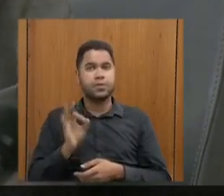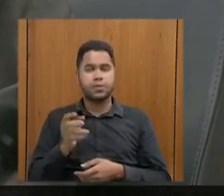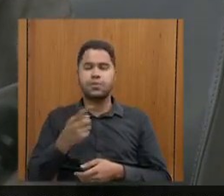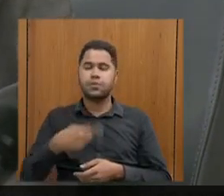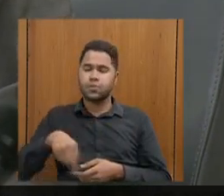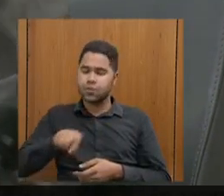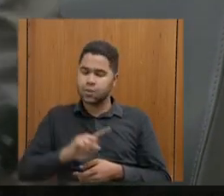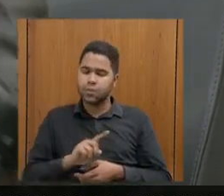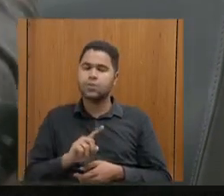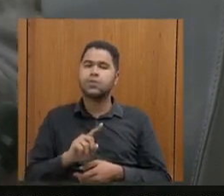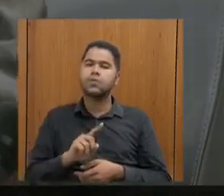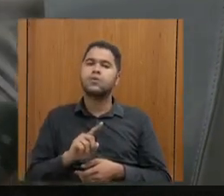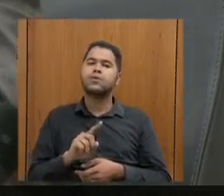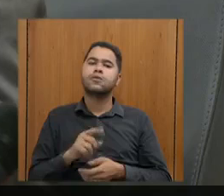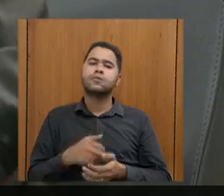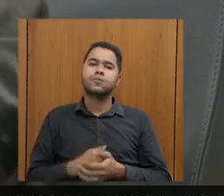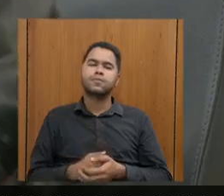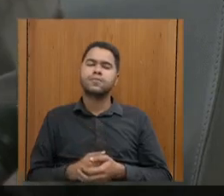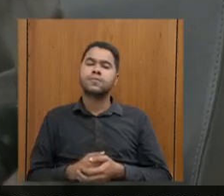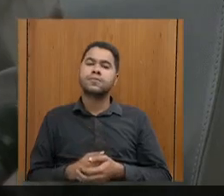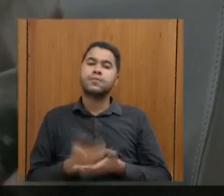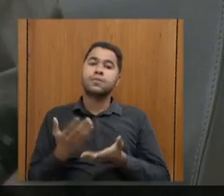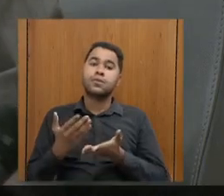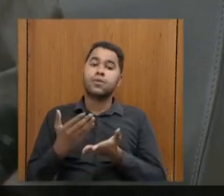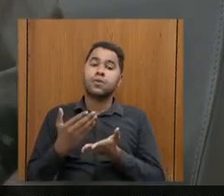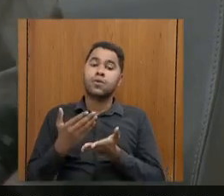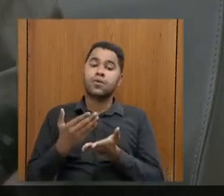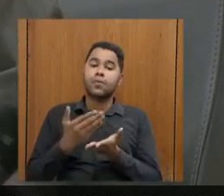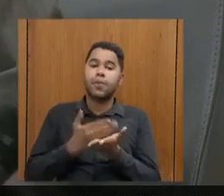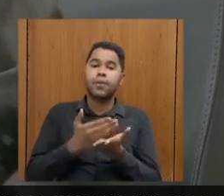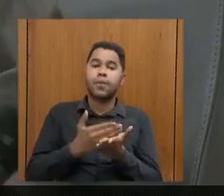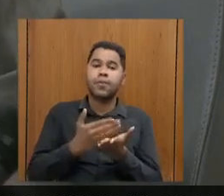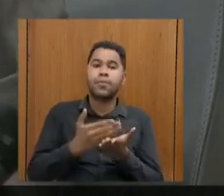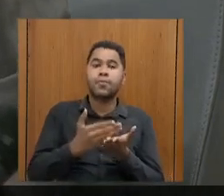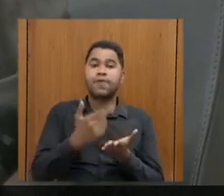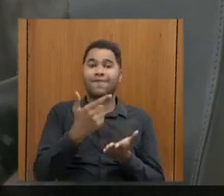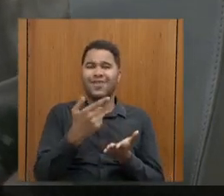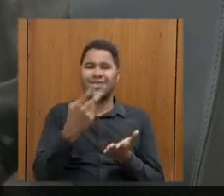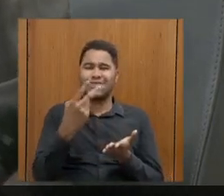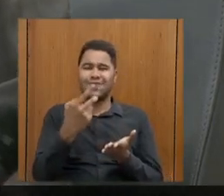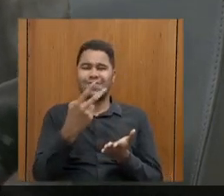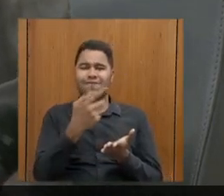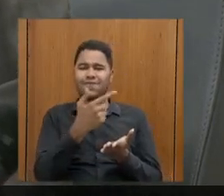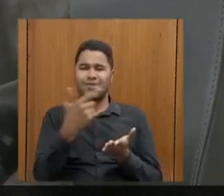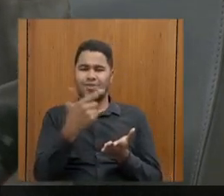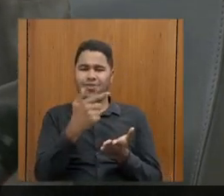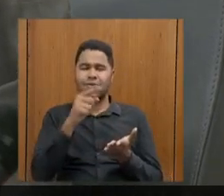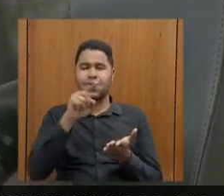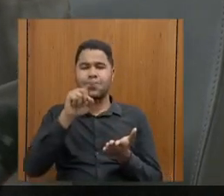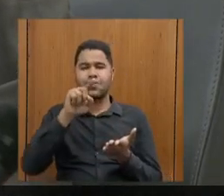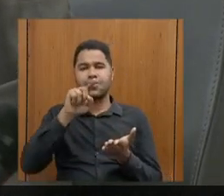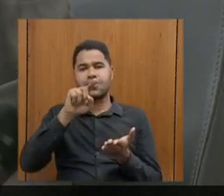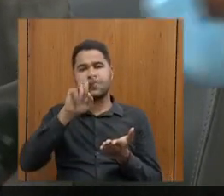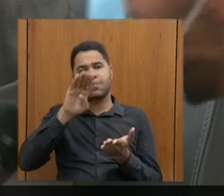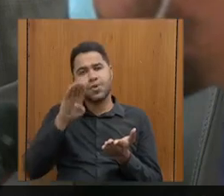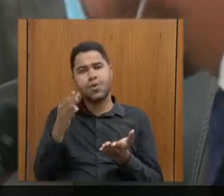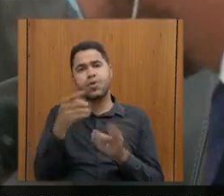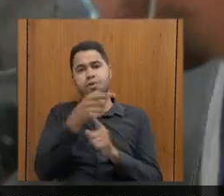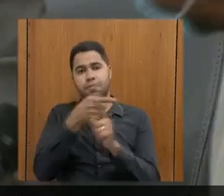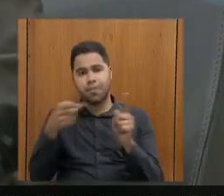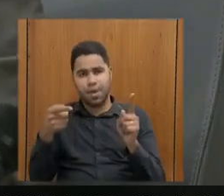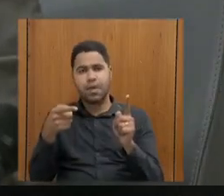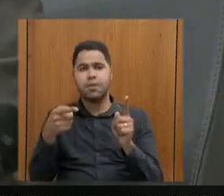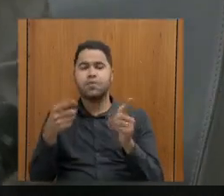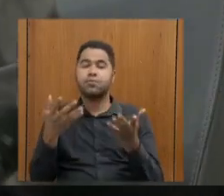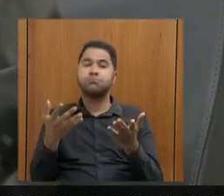né Nós estamos parte do financiamento desses 22 e meio bilhões e dessas é alienações